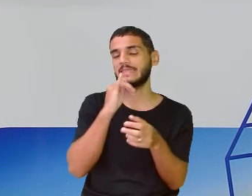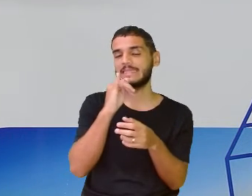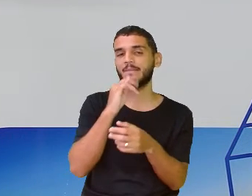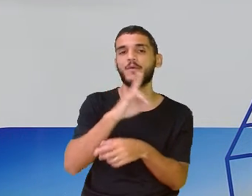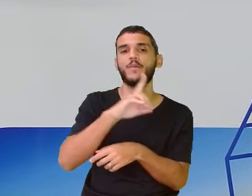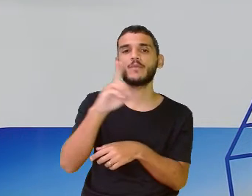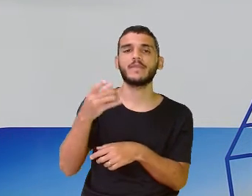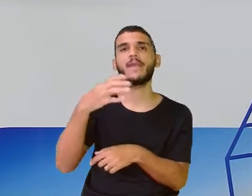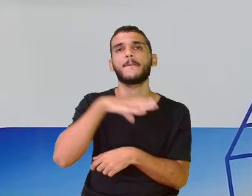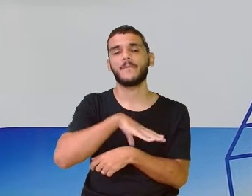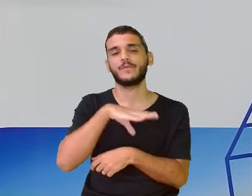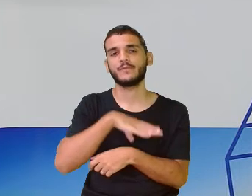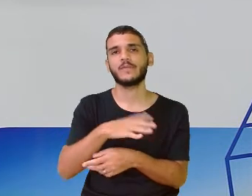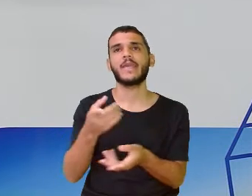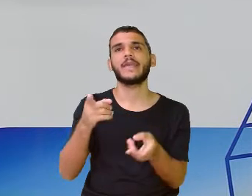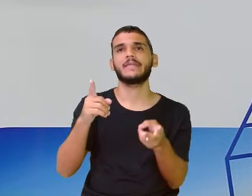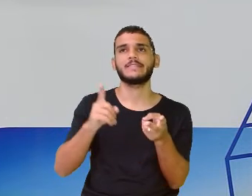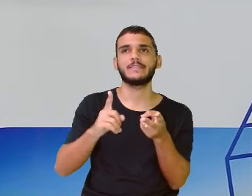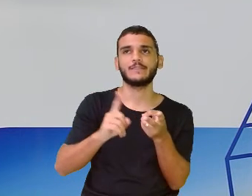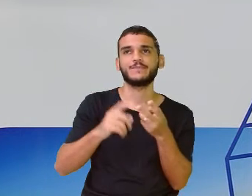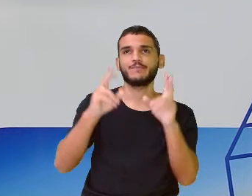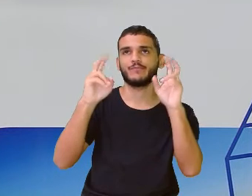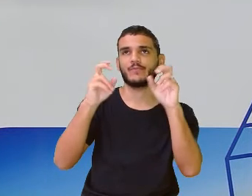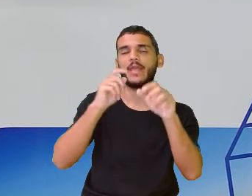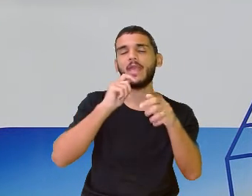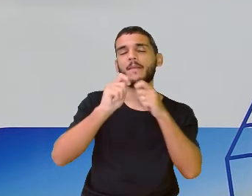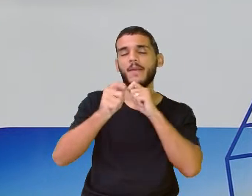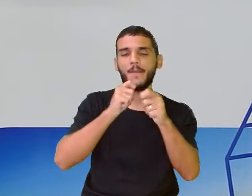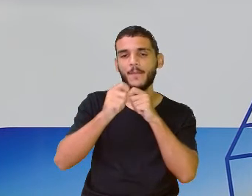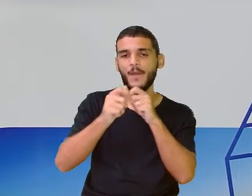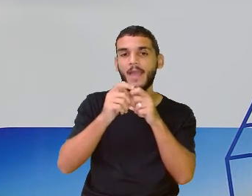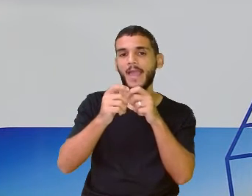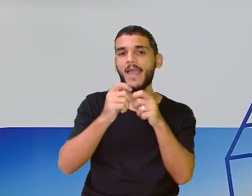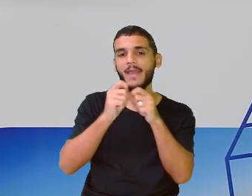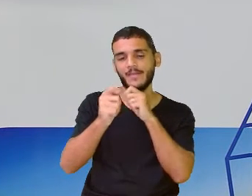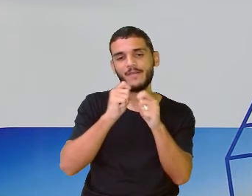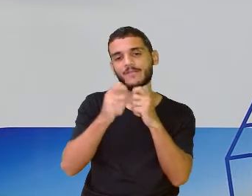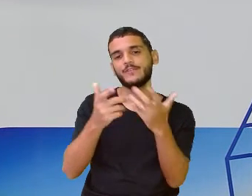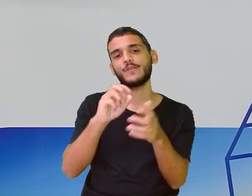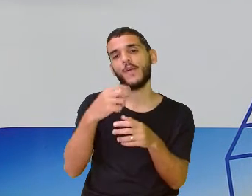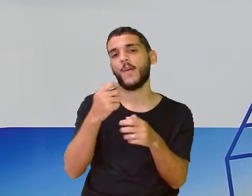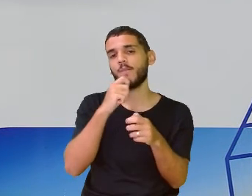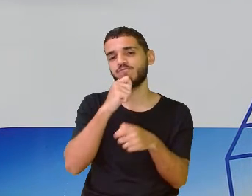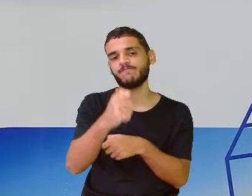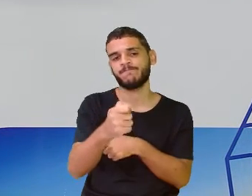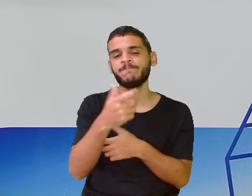portuguesa, reportagem, e aí você pode anotar os principais tópicos. Se por acaso eu